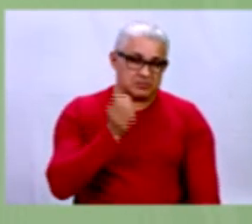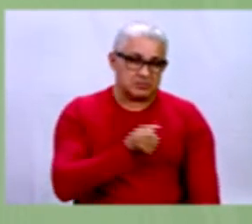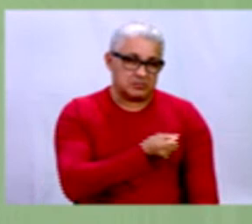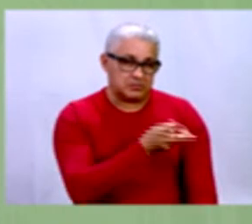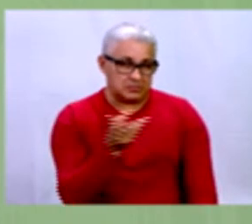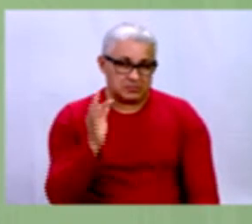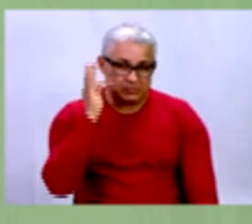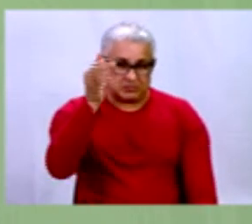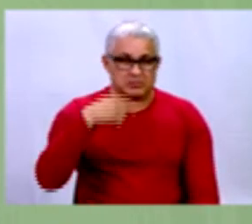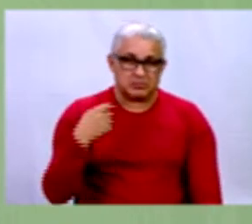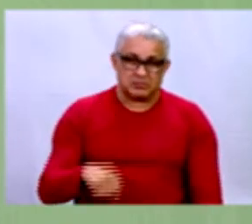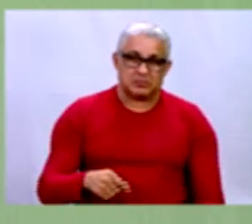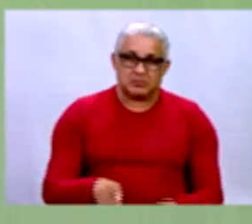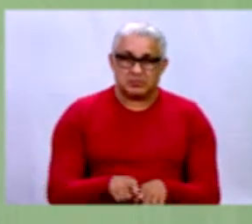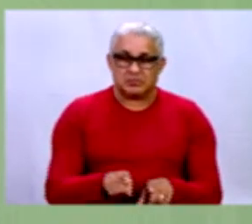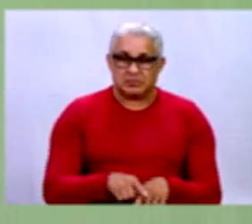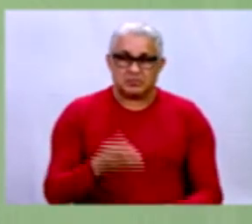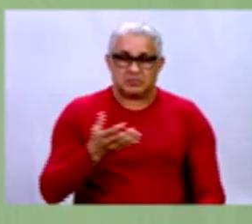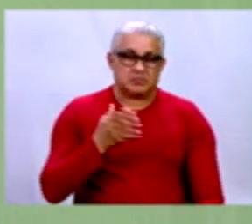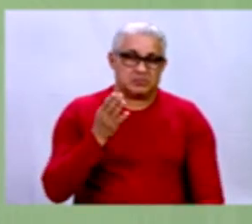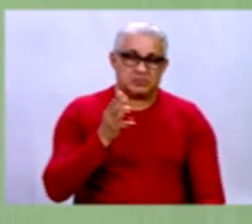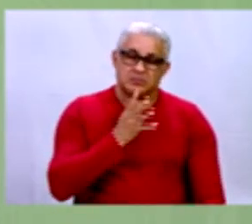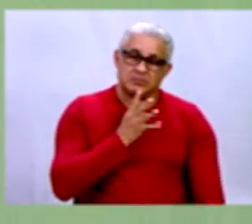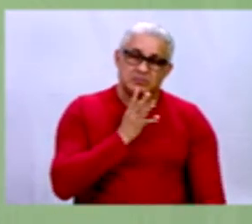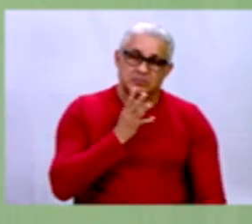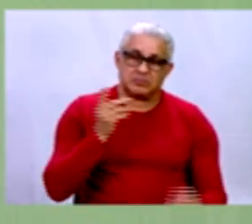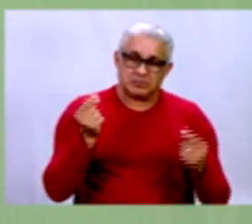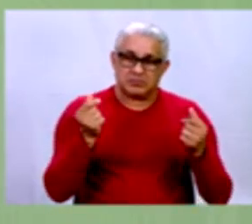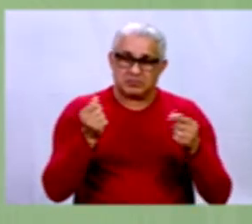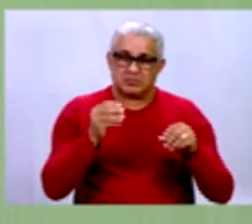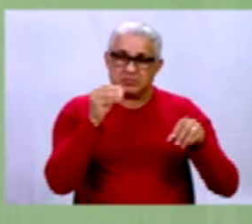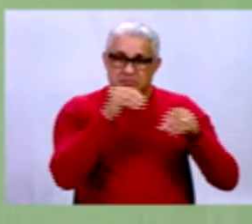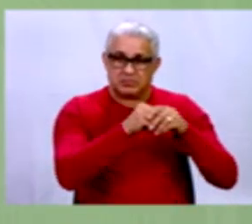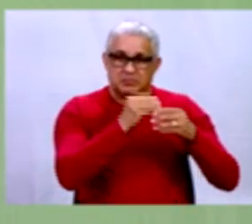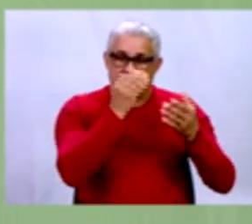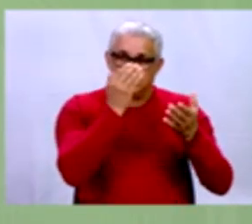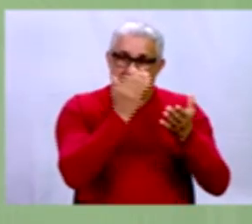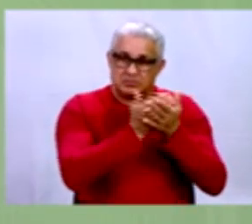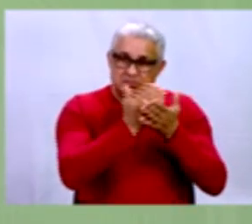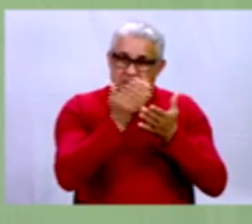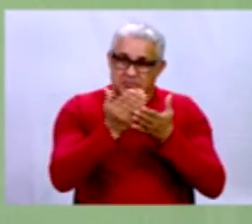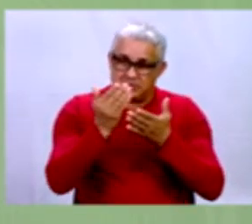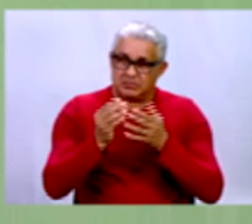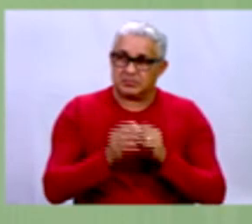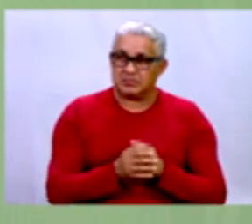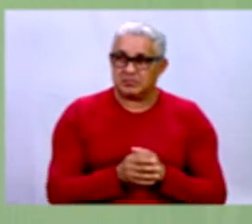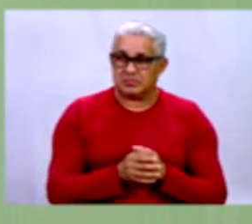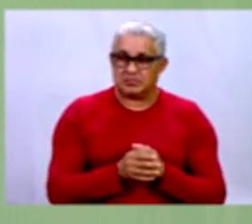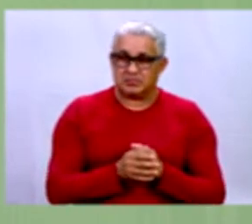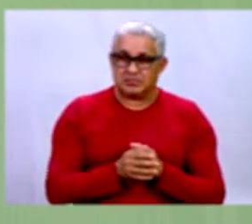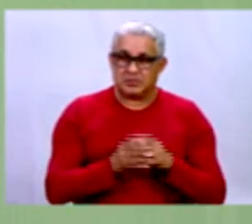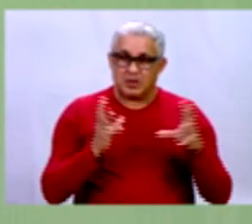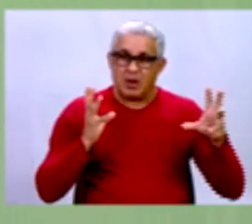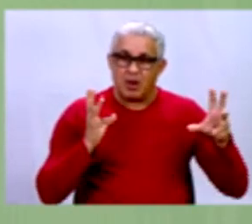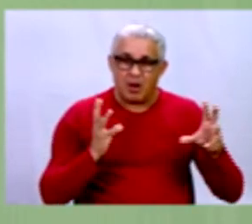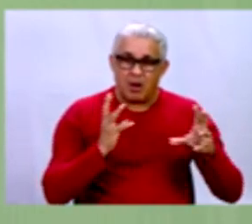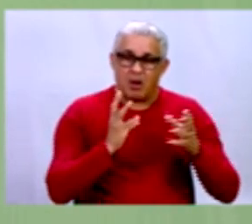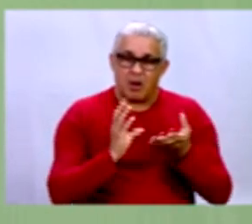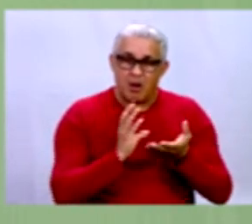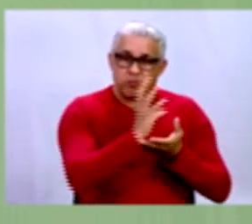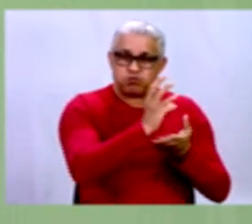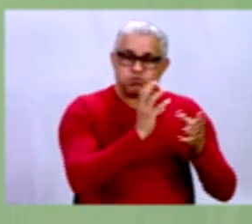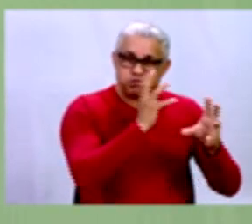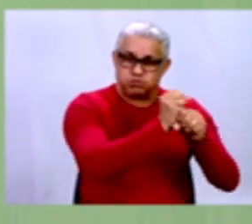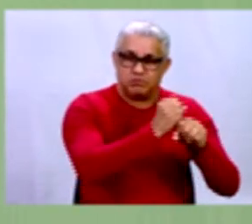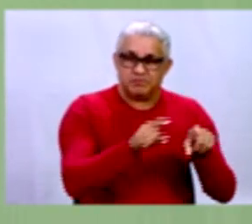no futuro. E deseja conhecer o valor necessário nos depósitos mensais para conseguir acumular o valor pretendido.